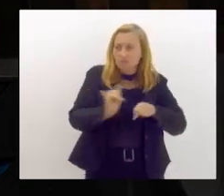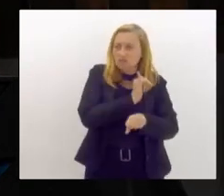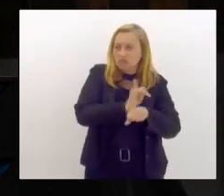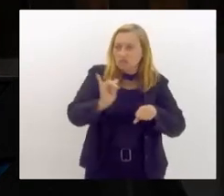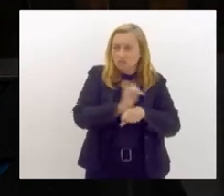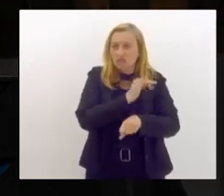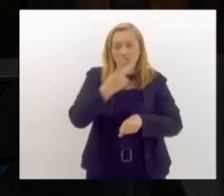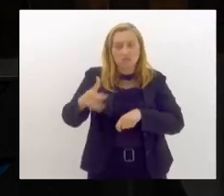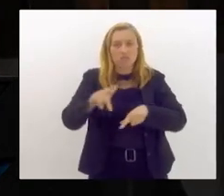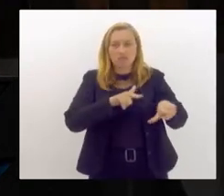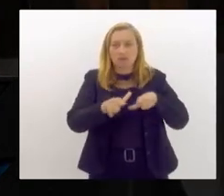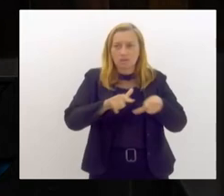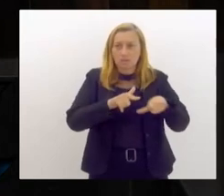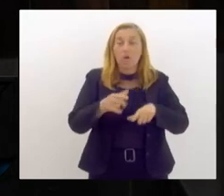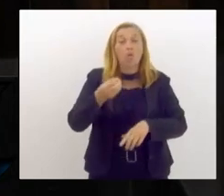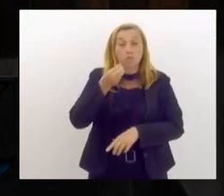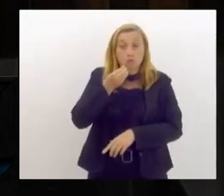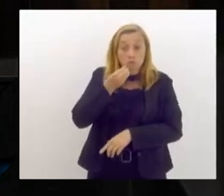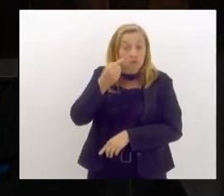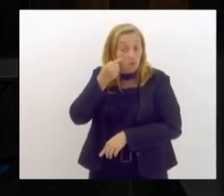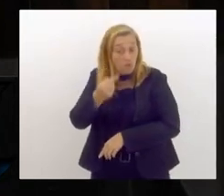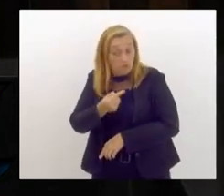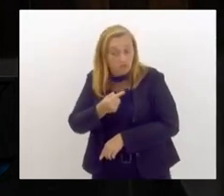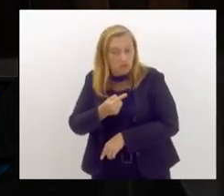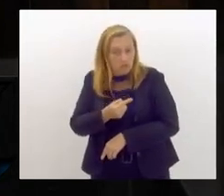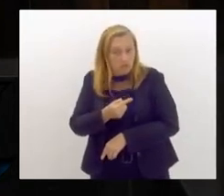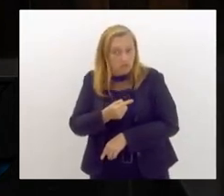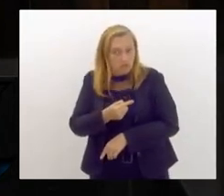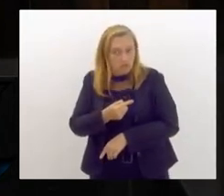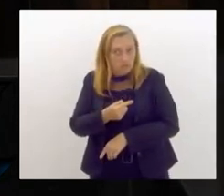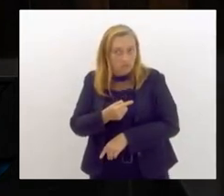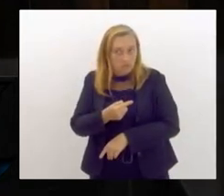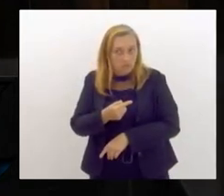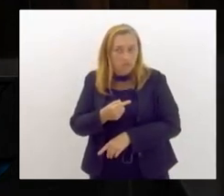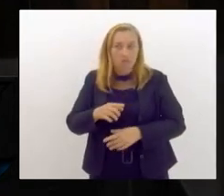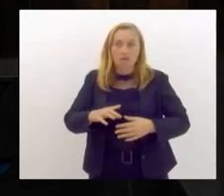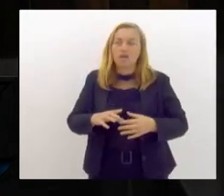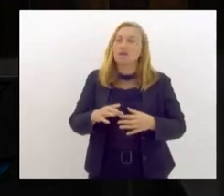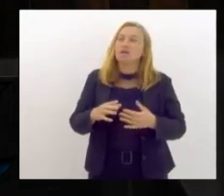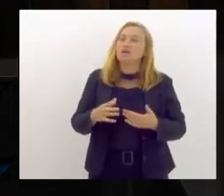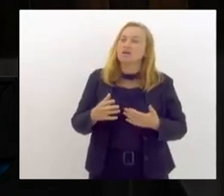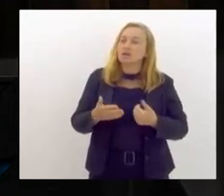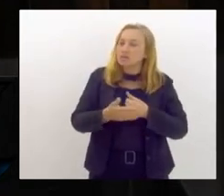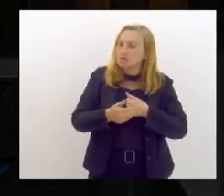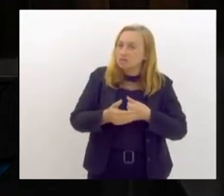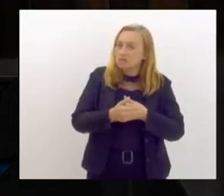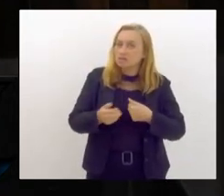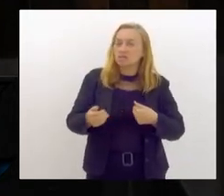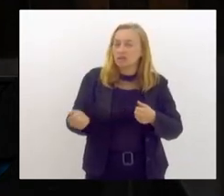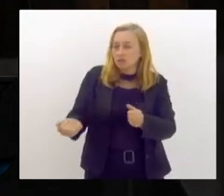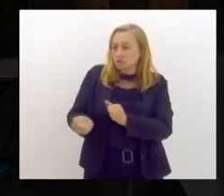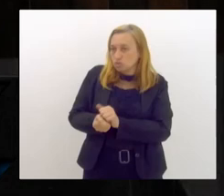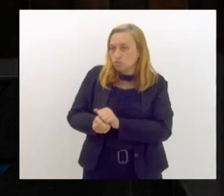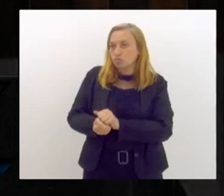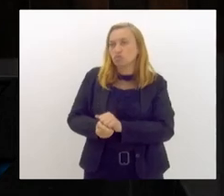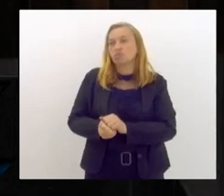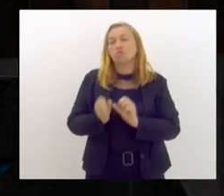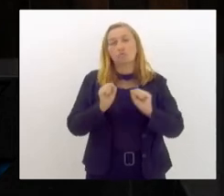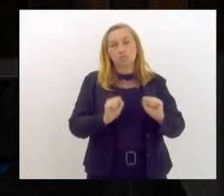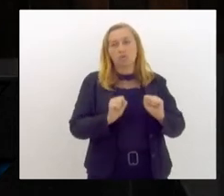do seu mandato, e eu tive a oportunidade, pela gentileza do deputado Bernardo Rossi, de ter sido signatário com ele, para que a gente